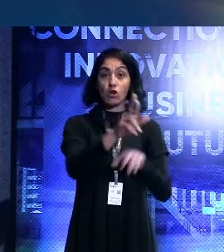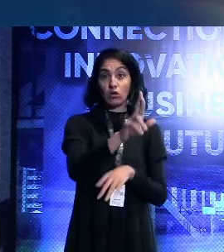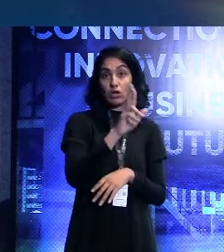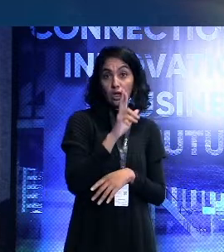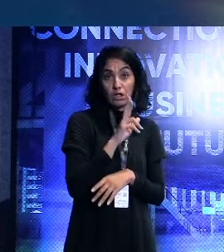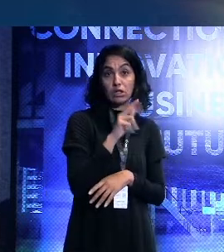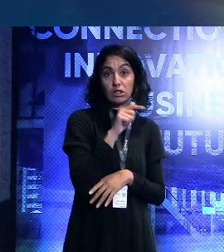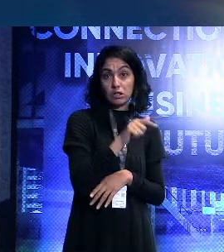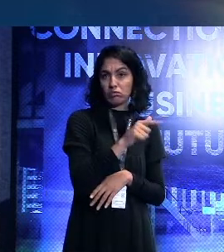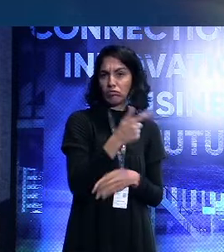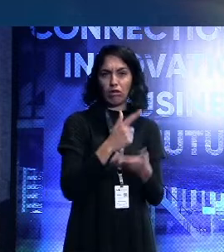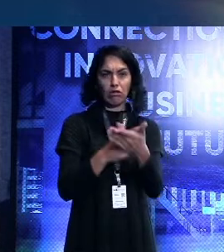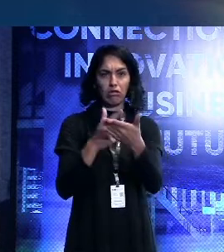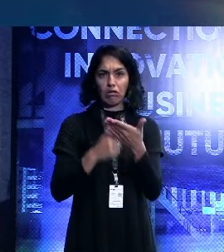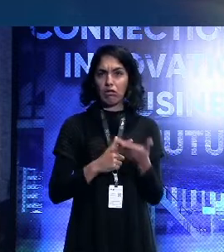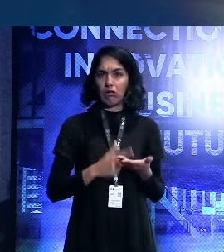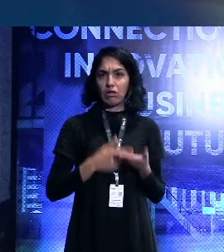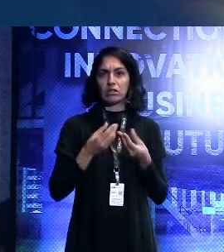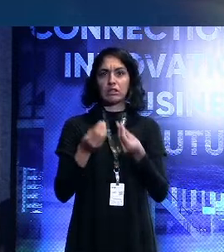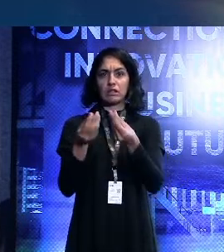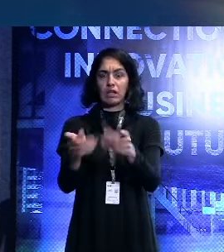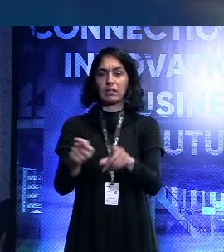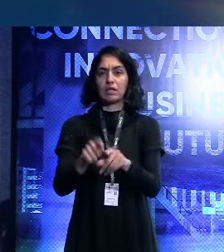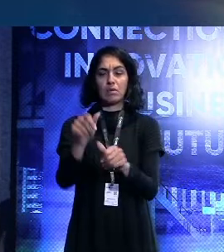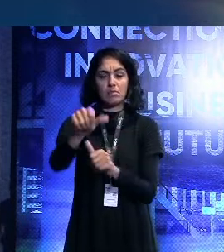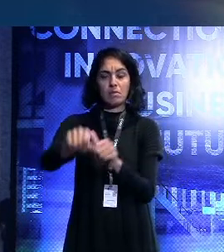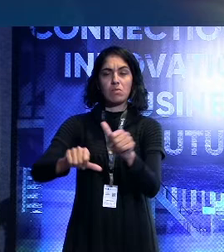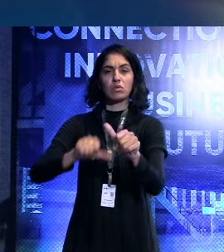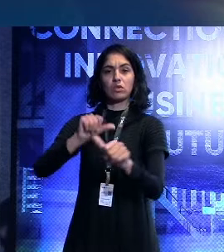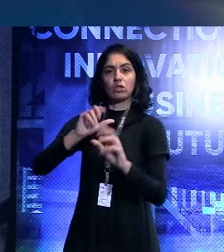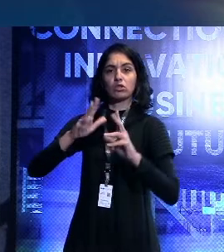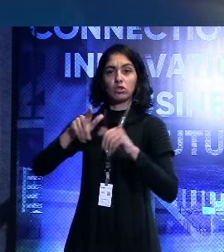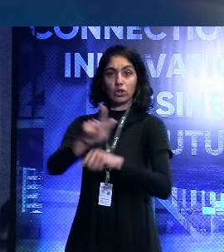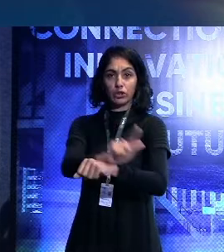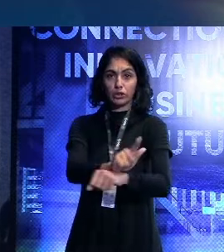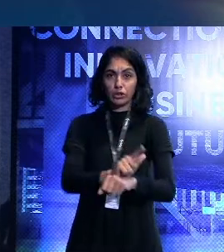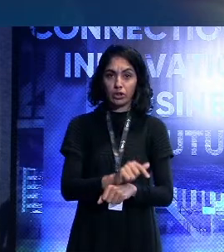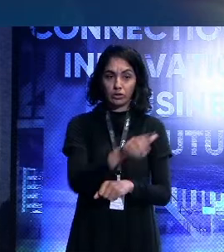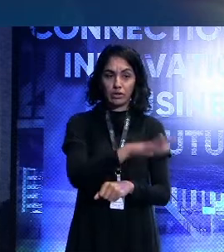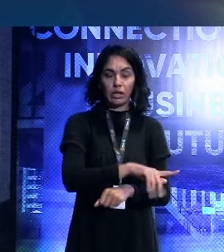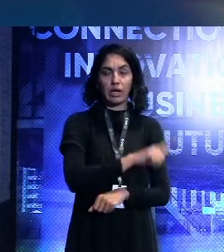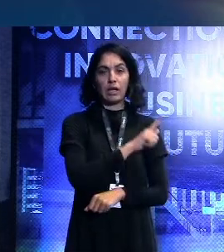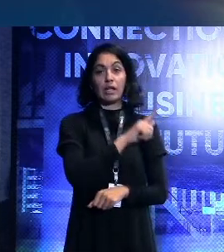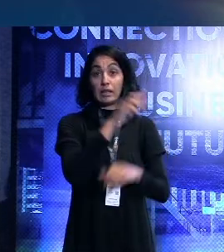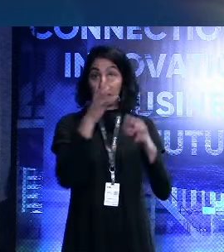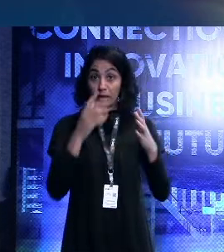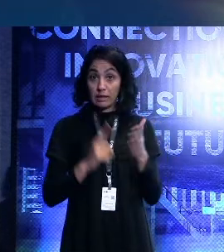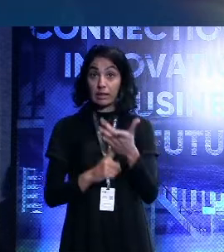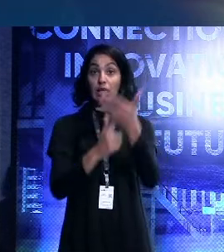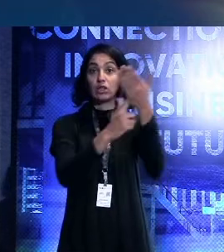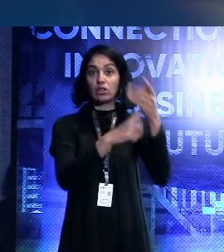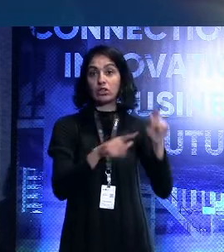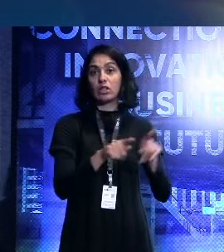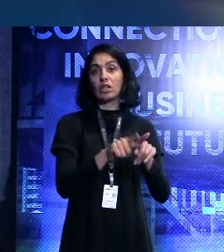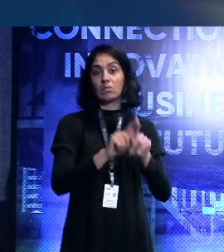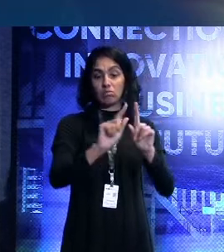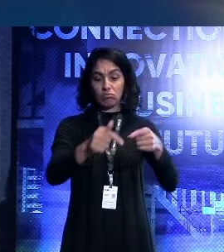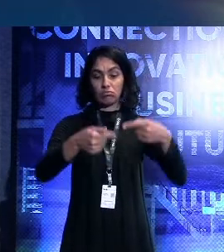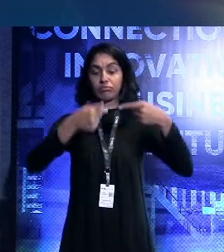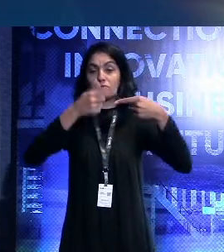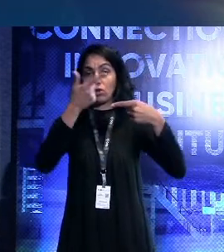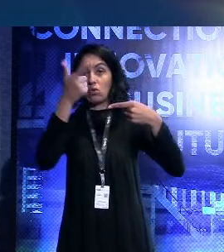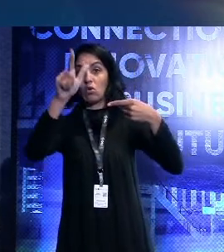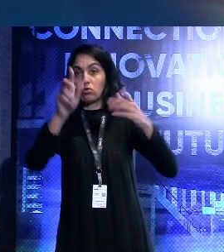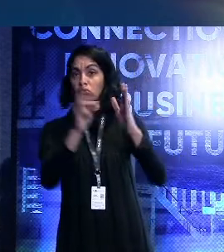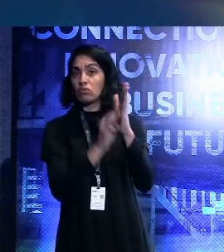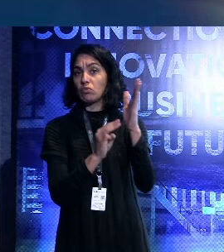não em acordos de entrega. Então, realmente, uma mudança em toda a gestão, não só da área de tecnologia, mas da companhia como um todo, inclusive com a adoção de outros métodos de